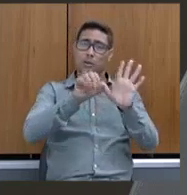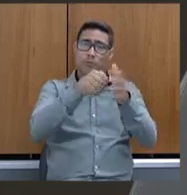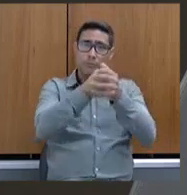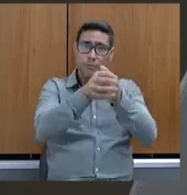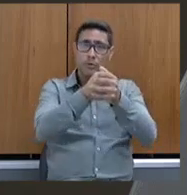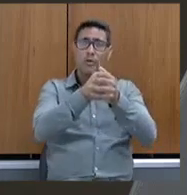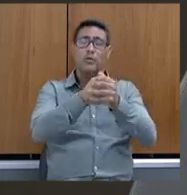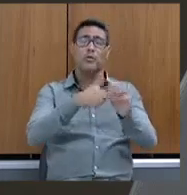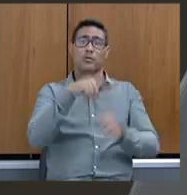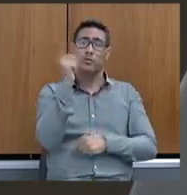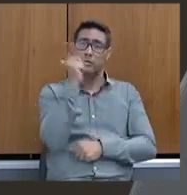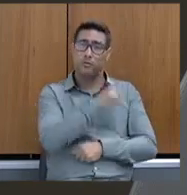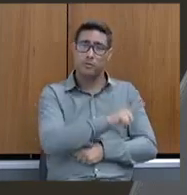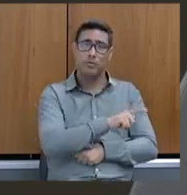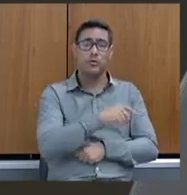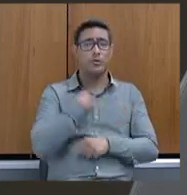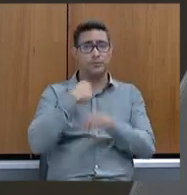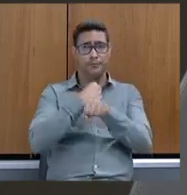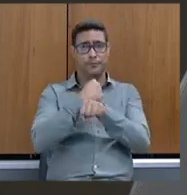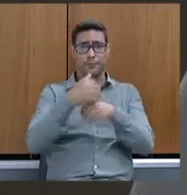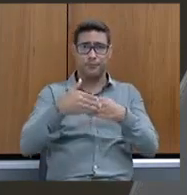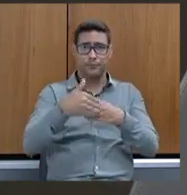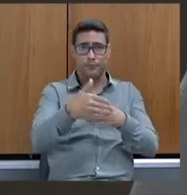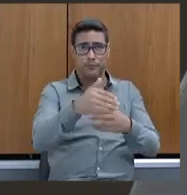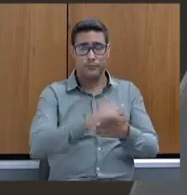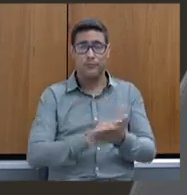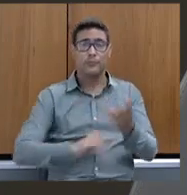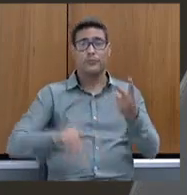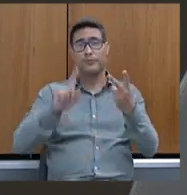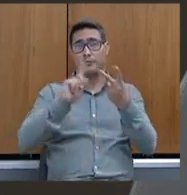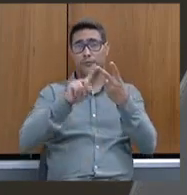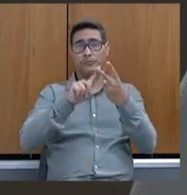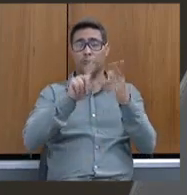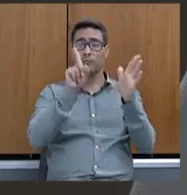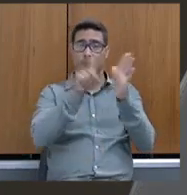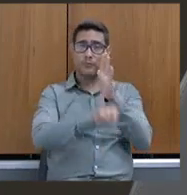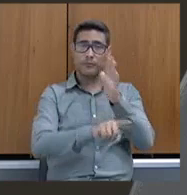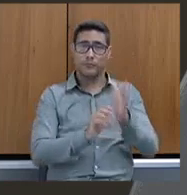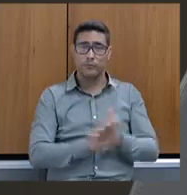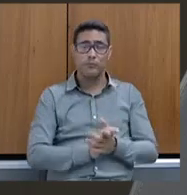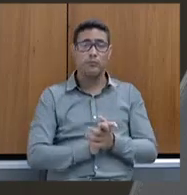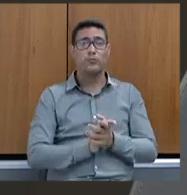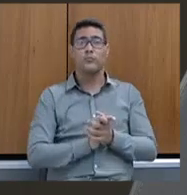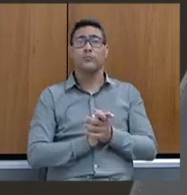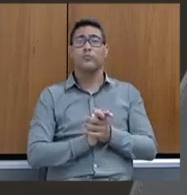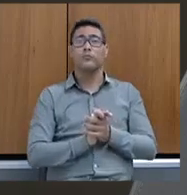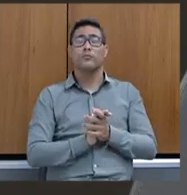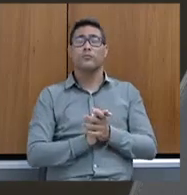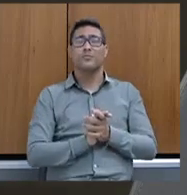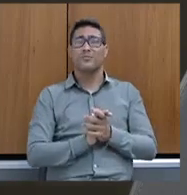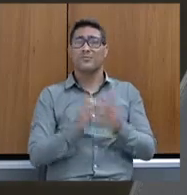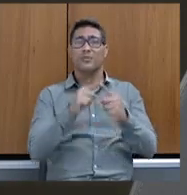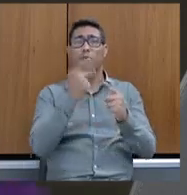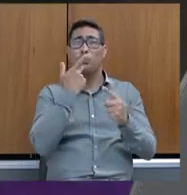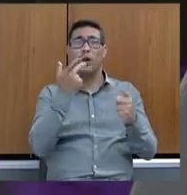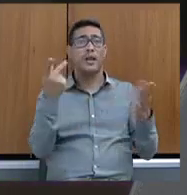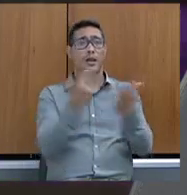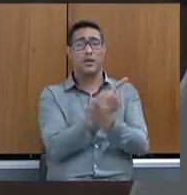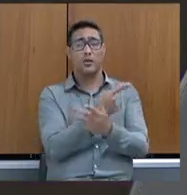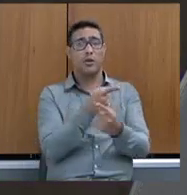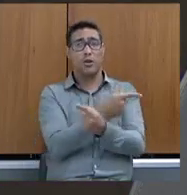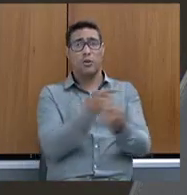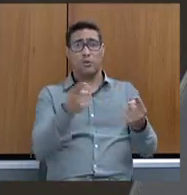construiu e resistiu ao longo dos anos a segunda pergunta é Qual é o estado da arte do plano Mineiro de turismo e quais são as ações